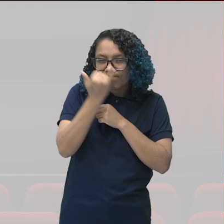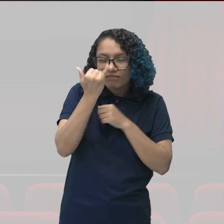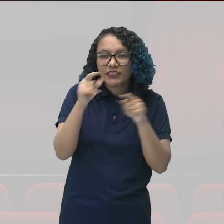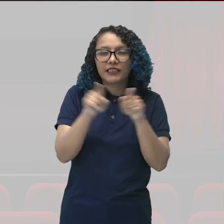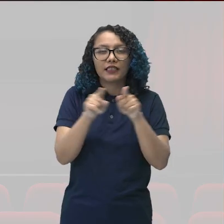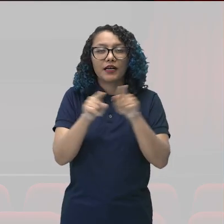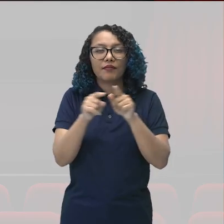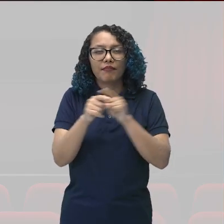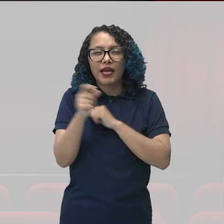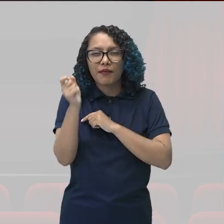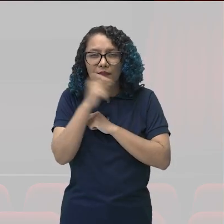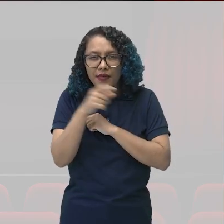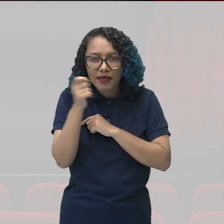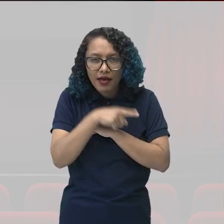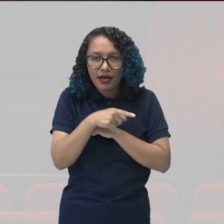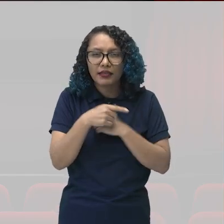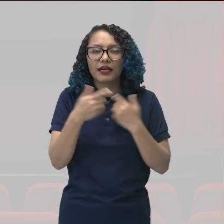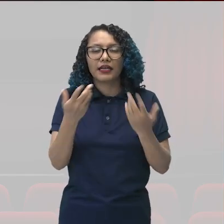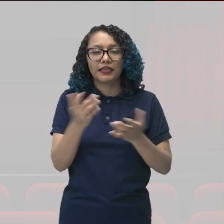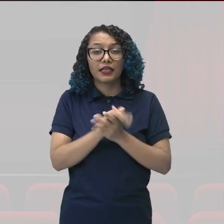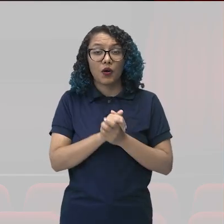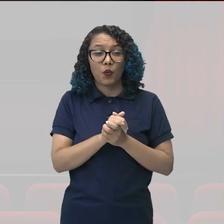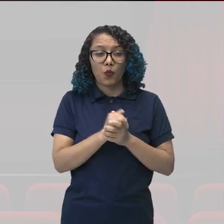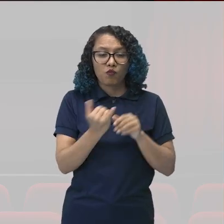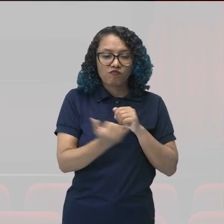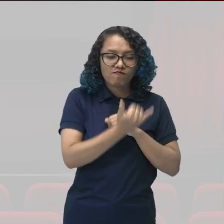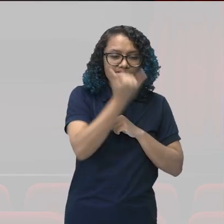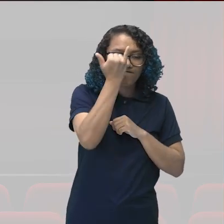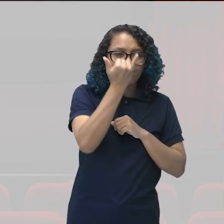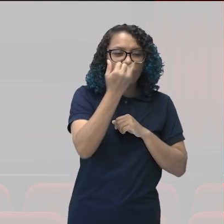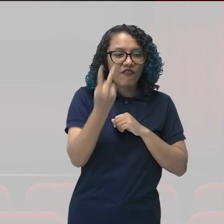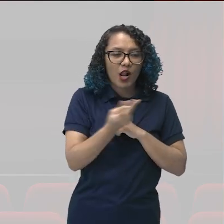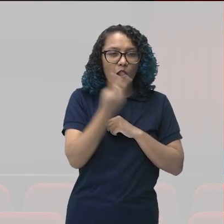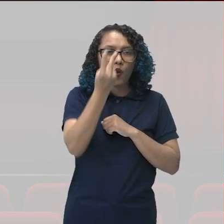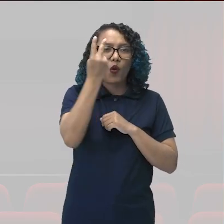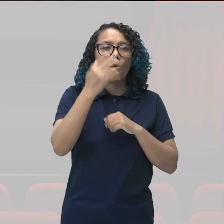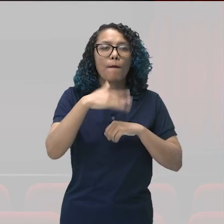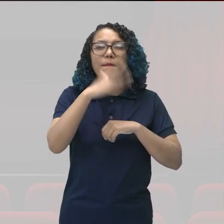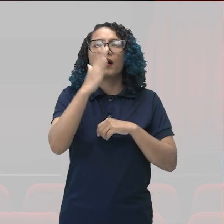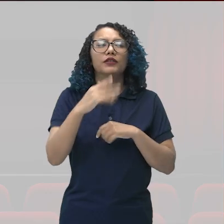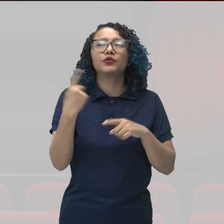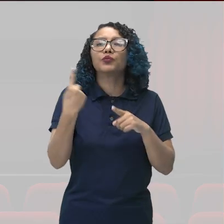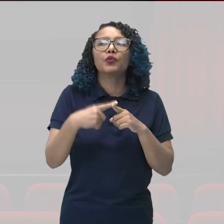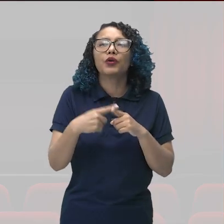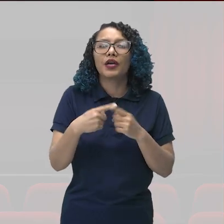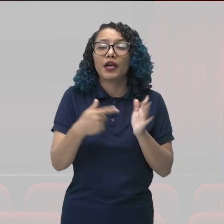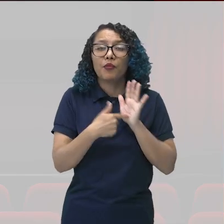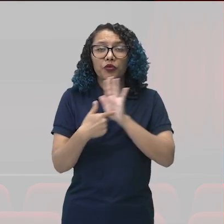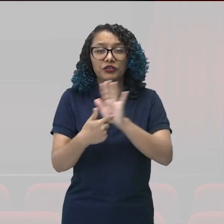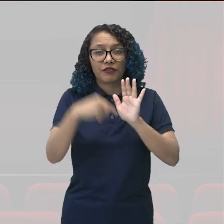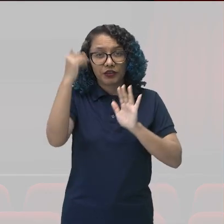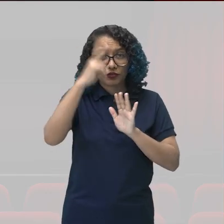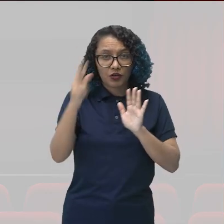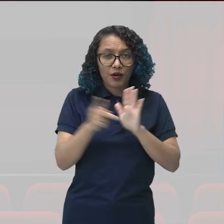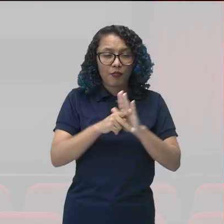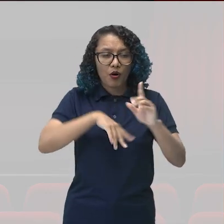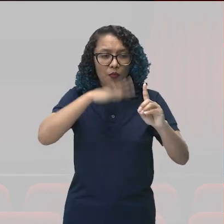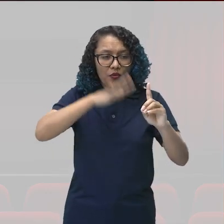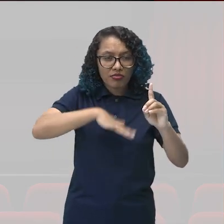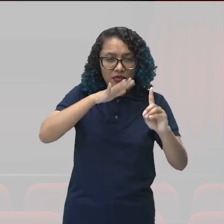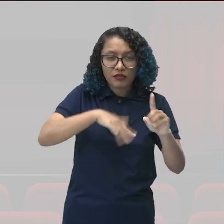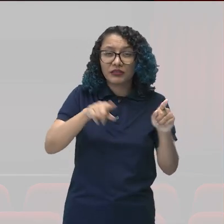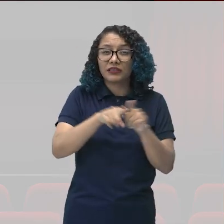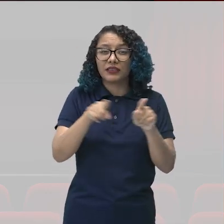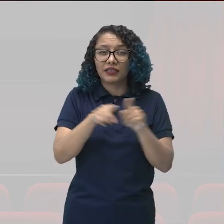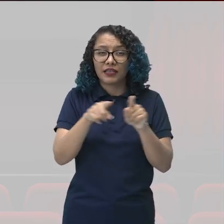comédias. Então, a tragédia era mais valorizada, por quê? Porque ela contava histórias dos deuses gregos, dos reis. A